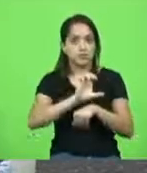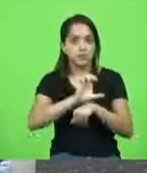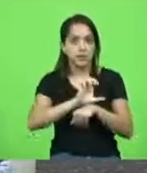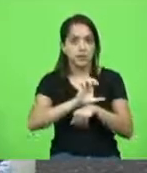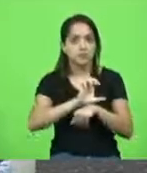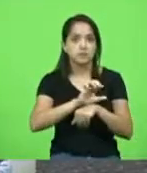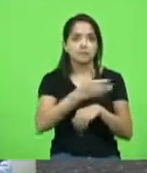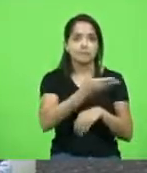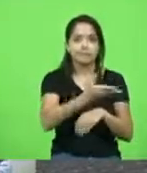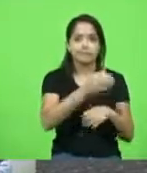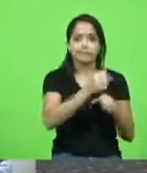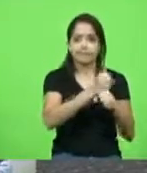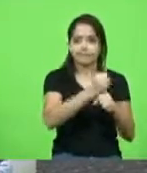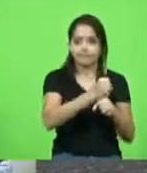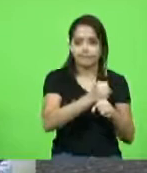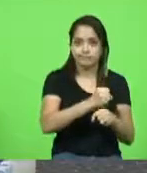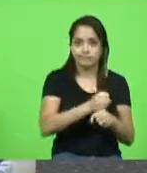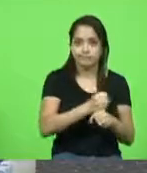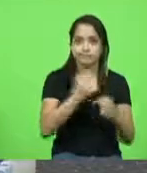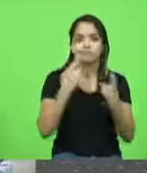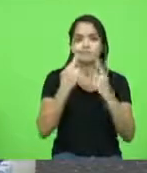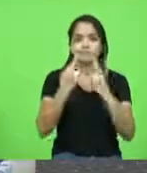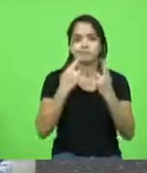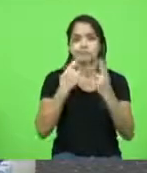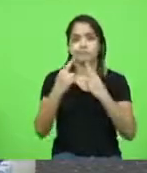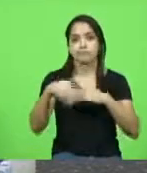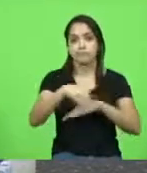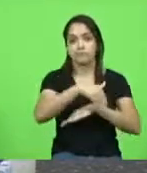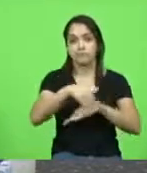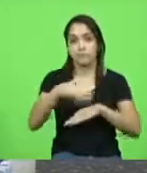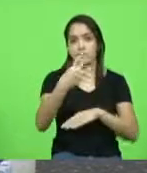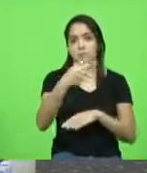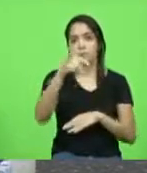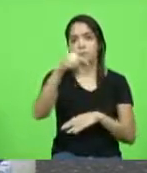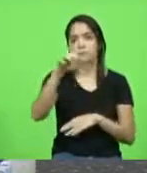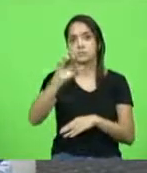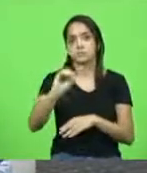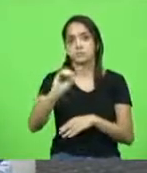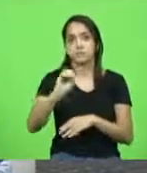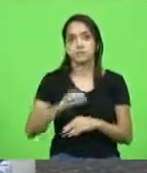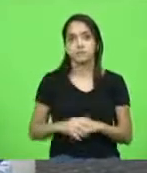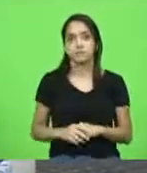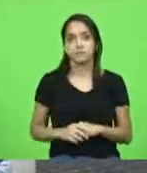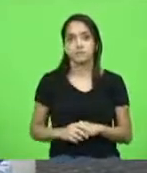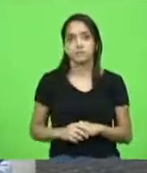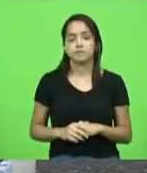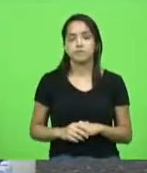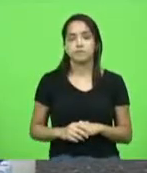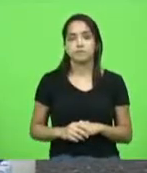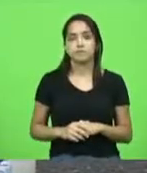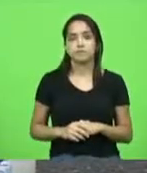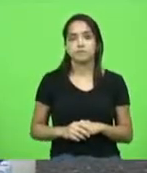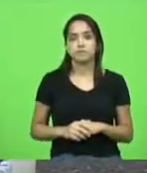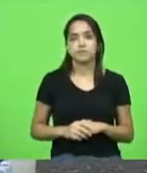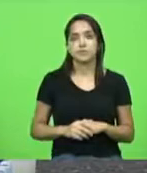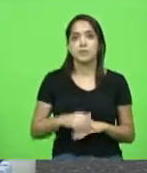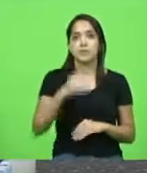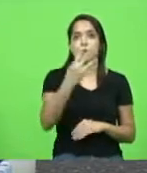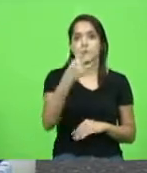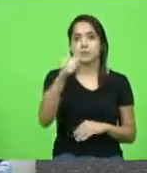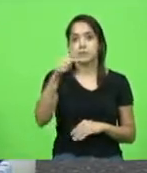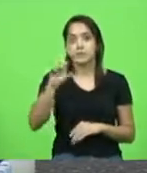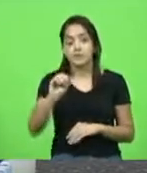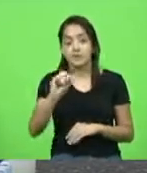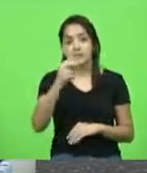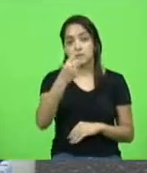as obras da BR 470 o palhaço tem 470